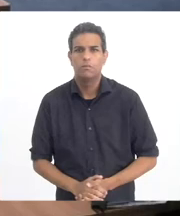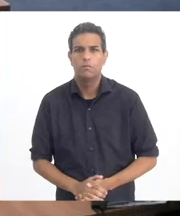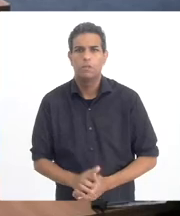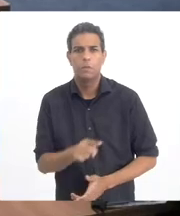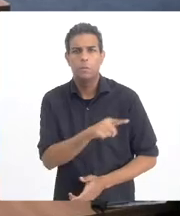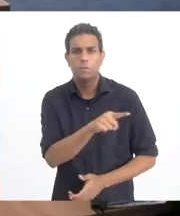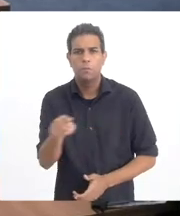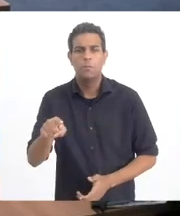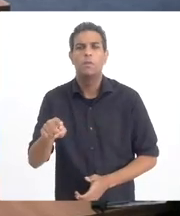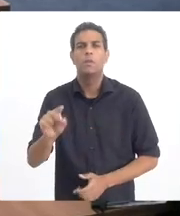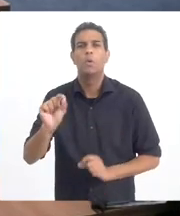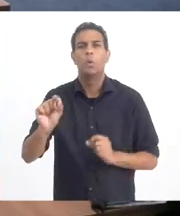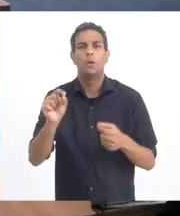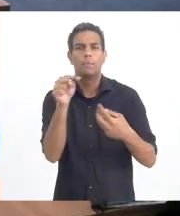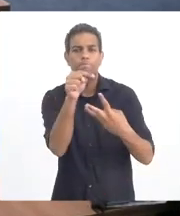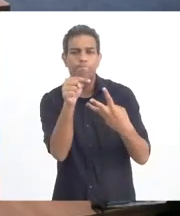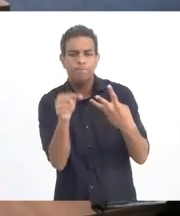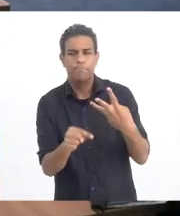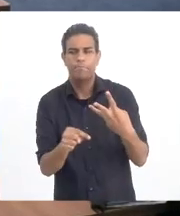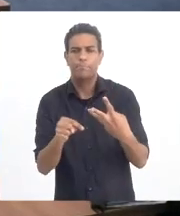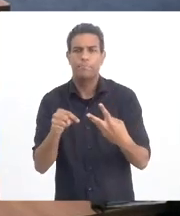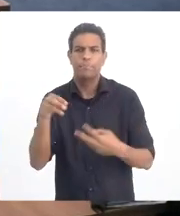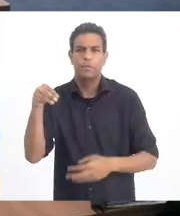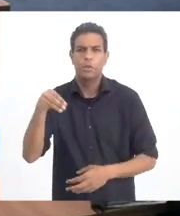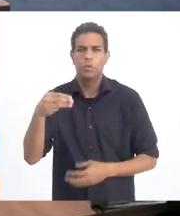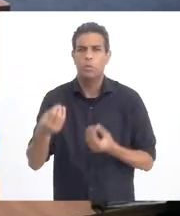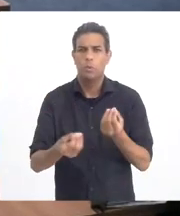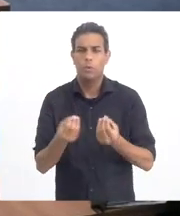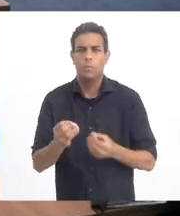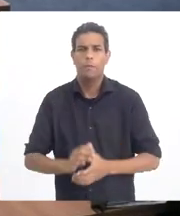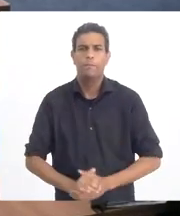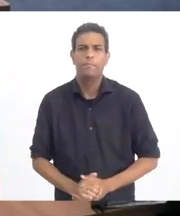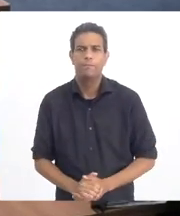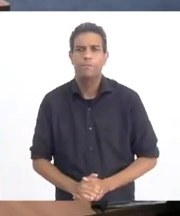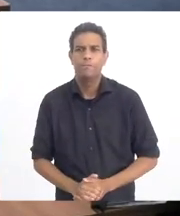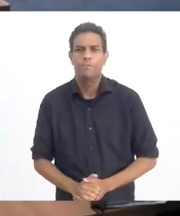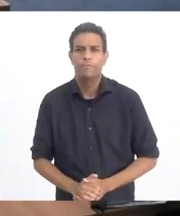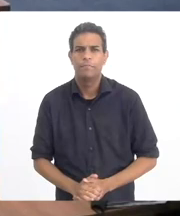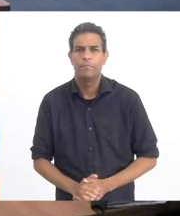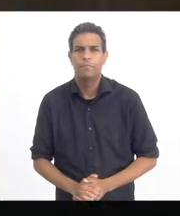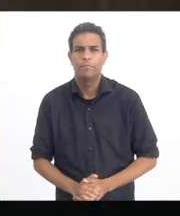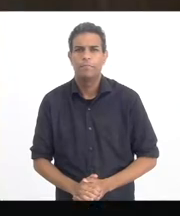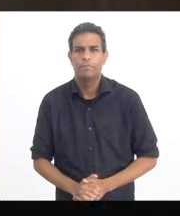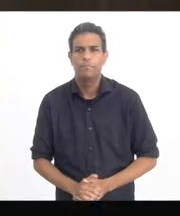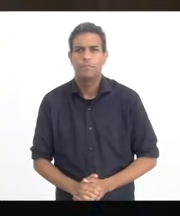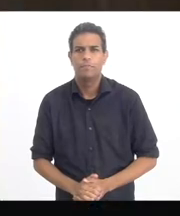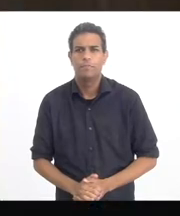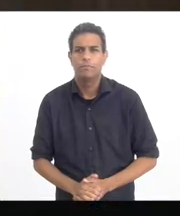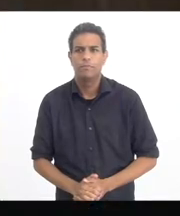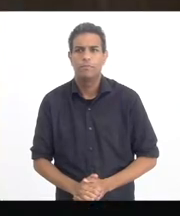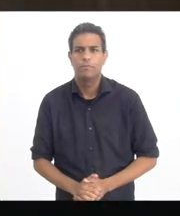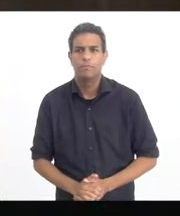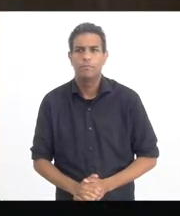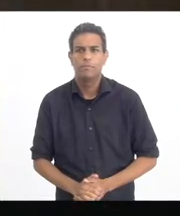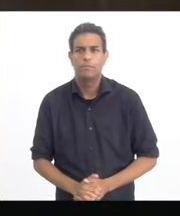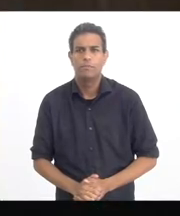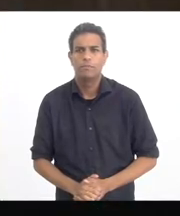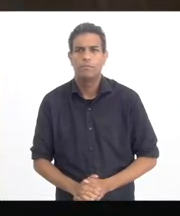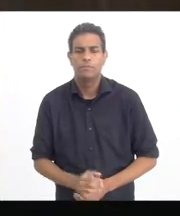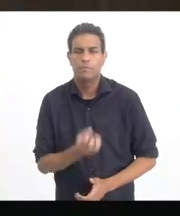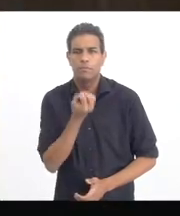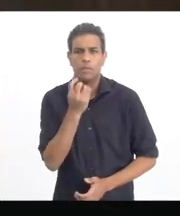Senhor André Travaz, o senhor tem 3 minutos, por gentileza. Sim. Bom dia, deputado. Bom dia, deputado Coronel Salema. Bom dia a